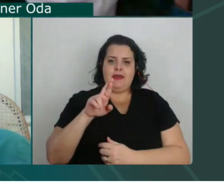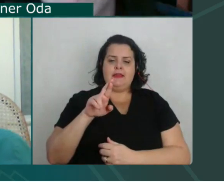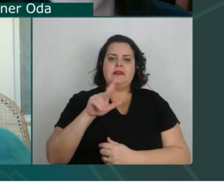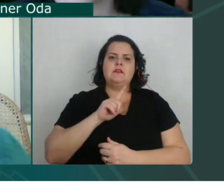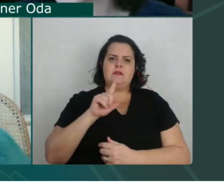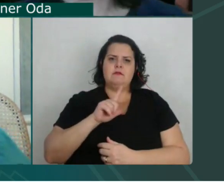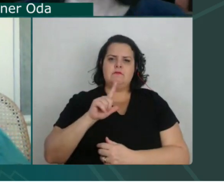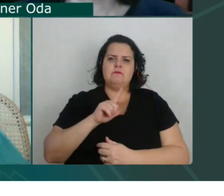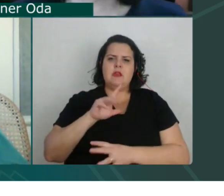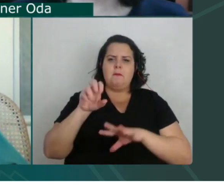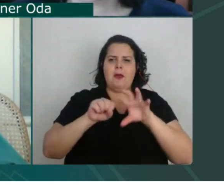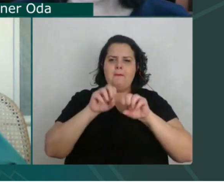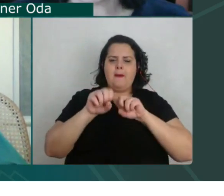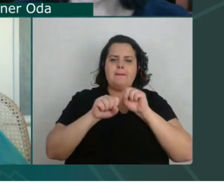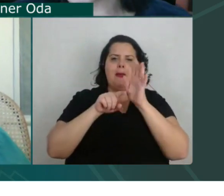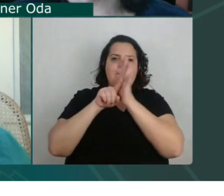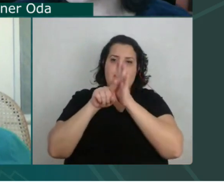favor.